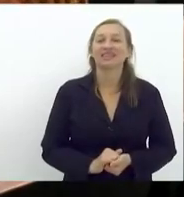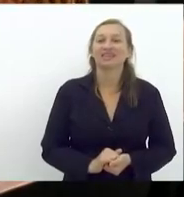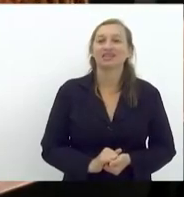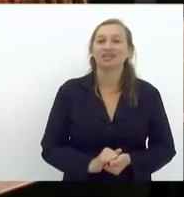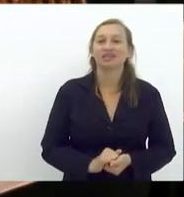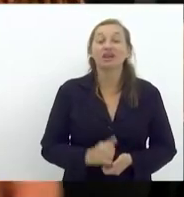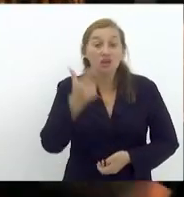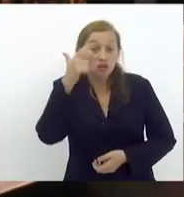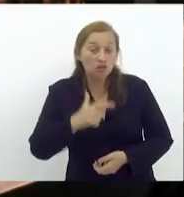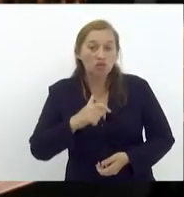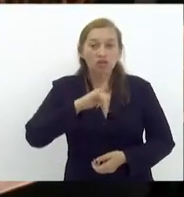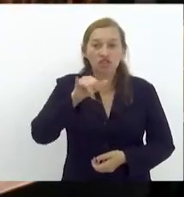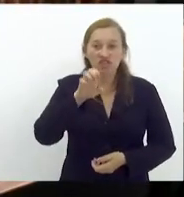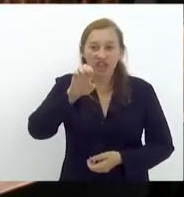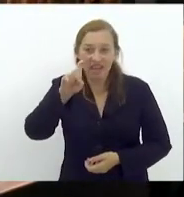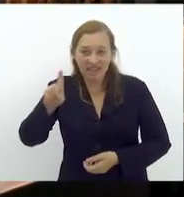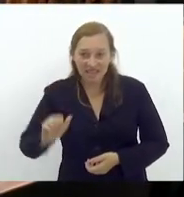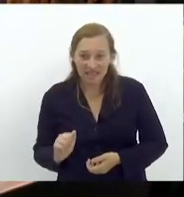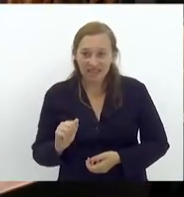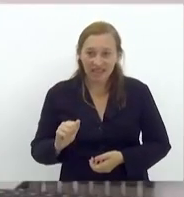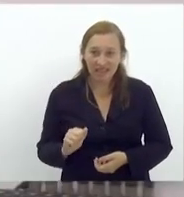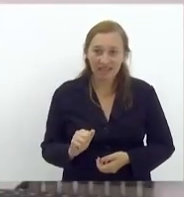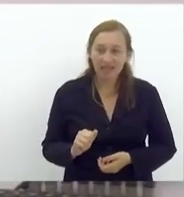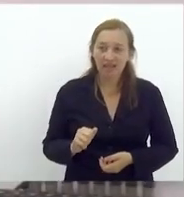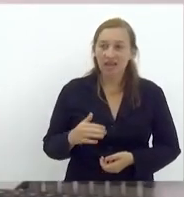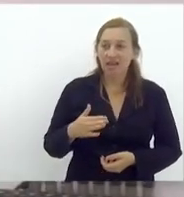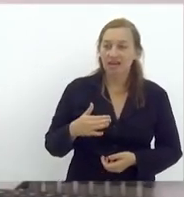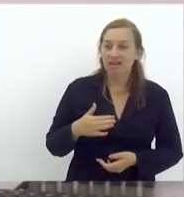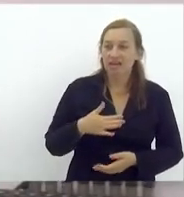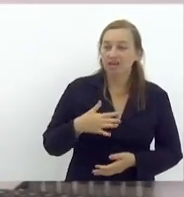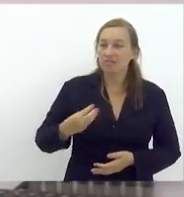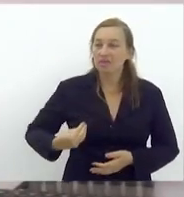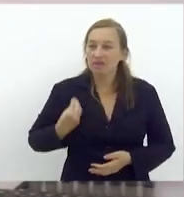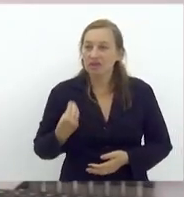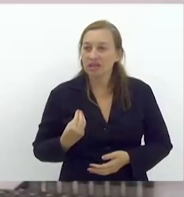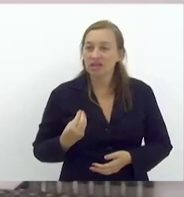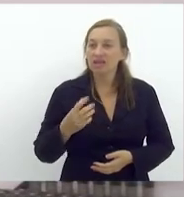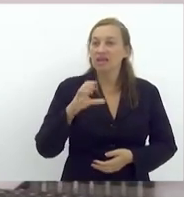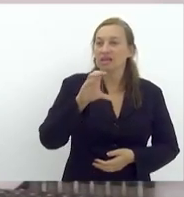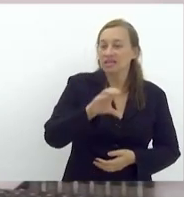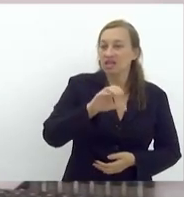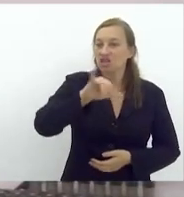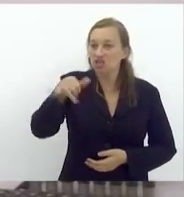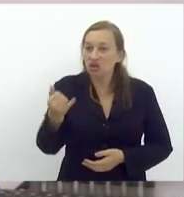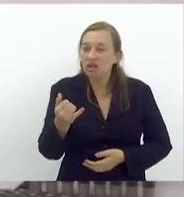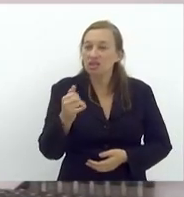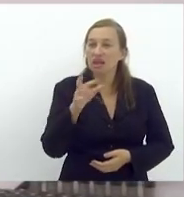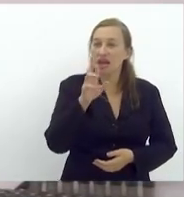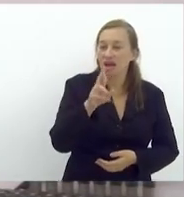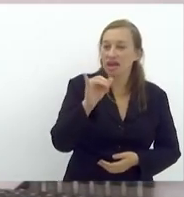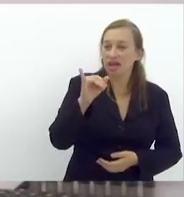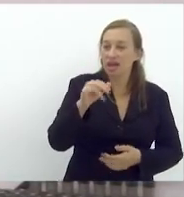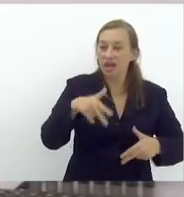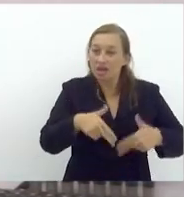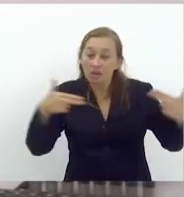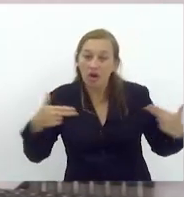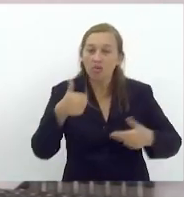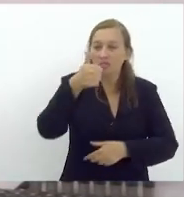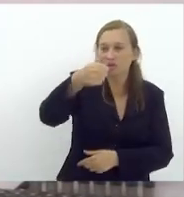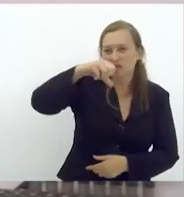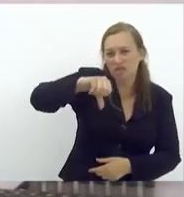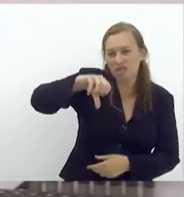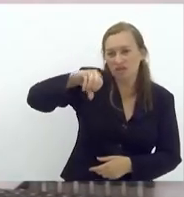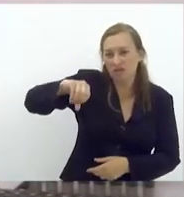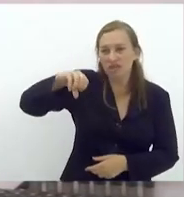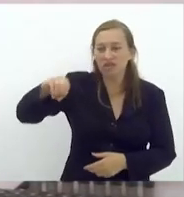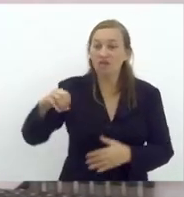sou Jéssica zeó minha estrada começa com CJ hip hop e 1999 um salve